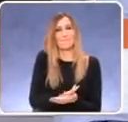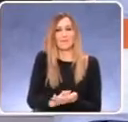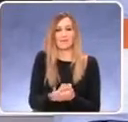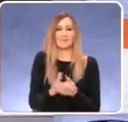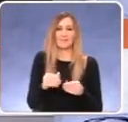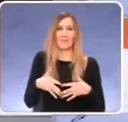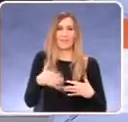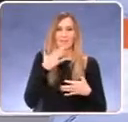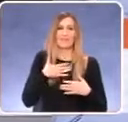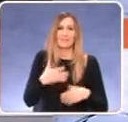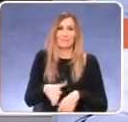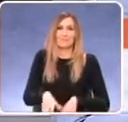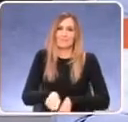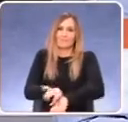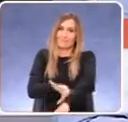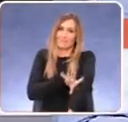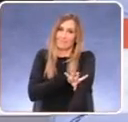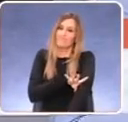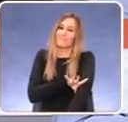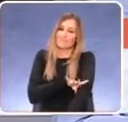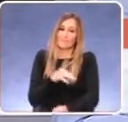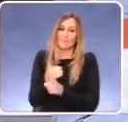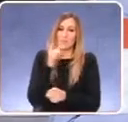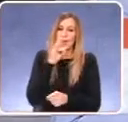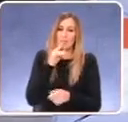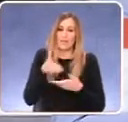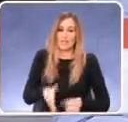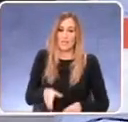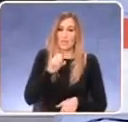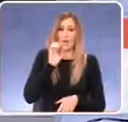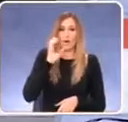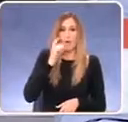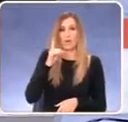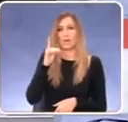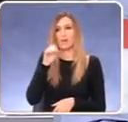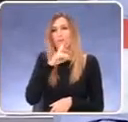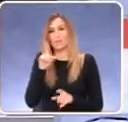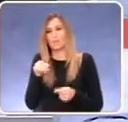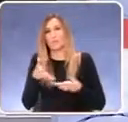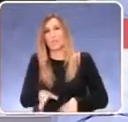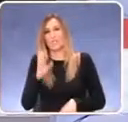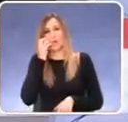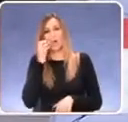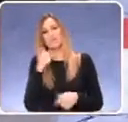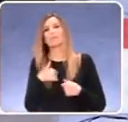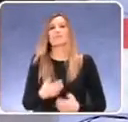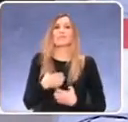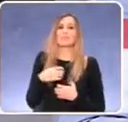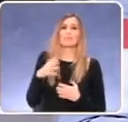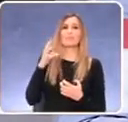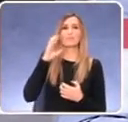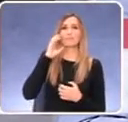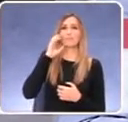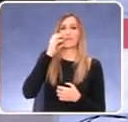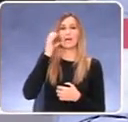emocional. É? É, porque eu sou... Meus pais nasceram em Angola, os meus avós também, quase todos nasceram em Angola, então eu sinto Angola muito, muito...